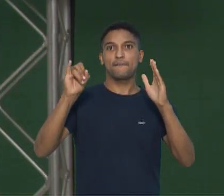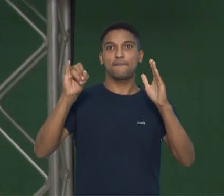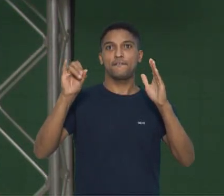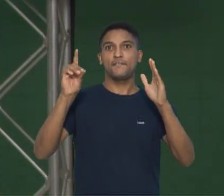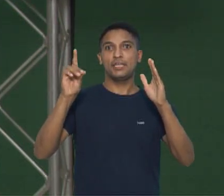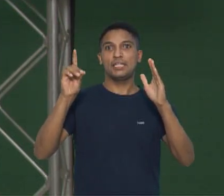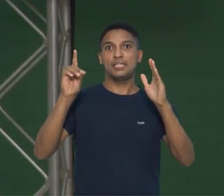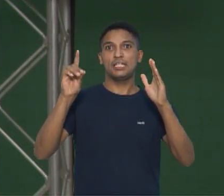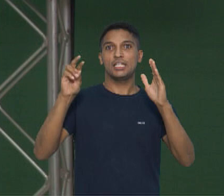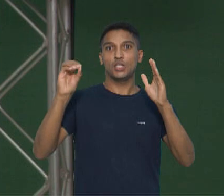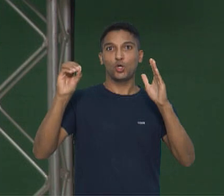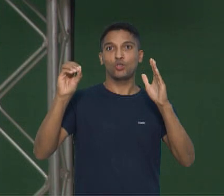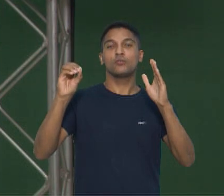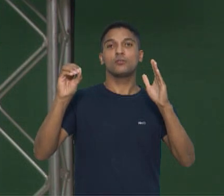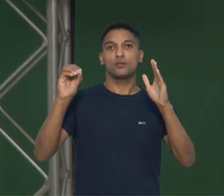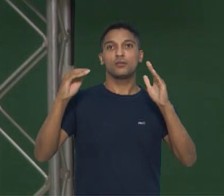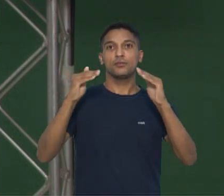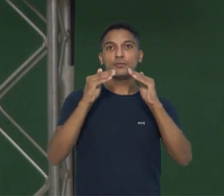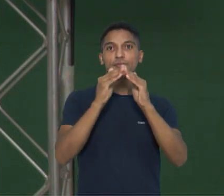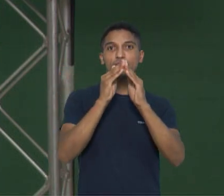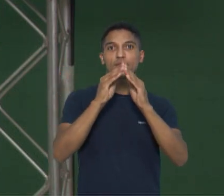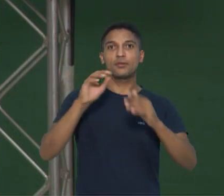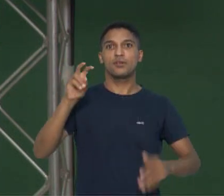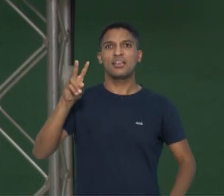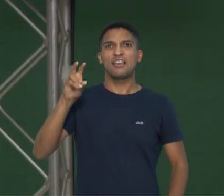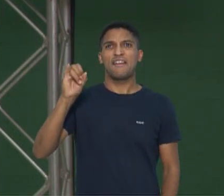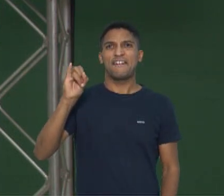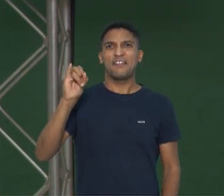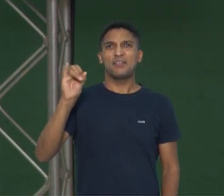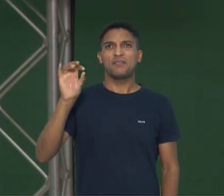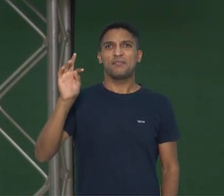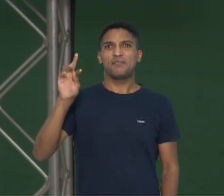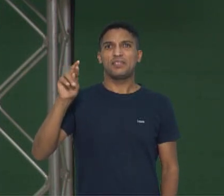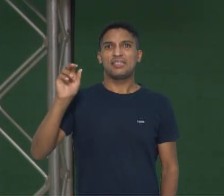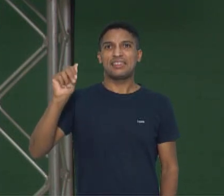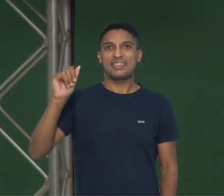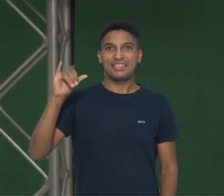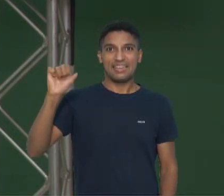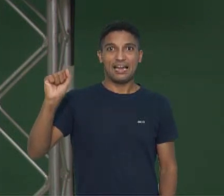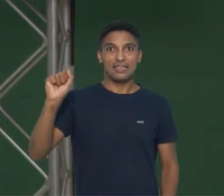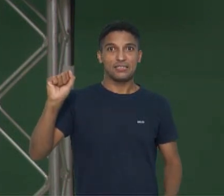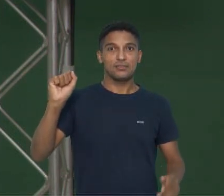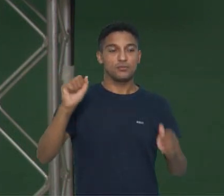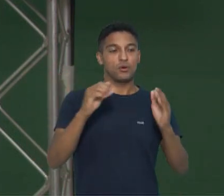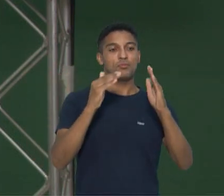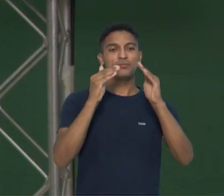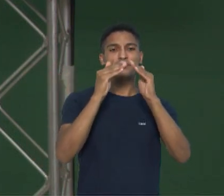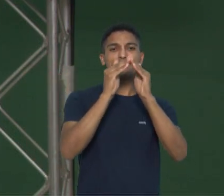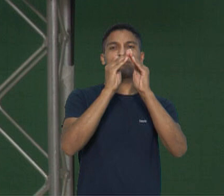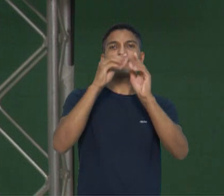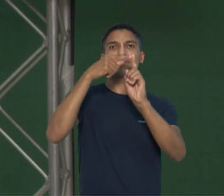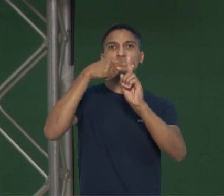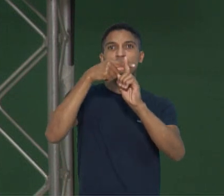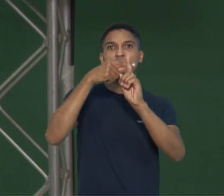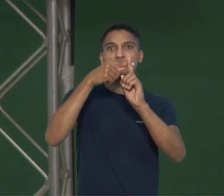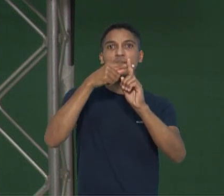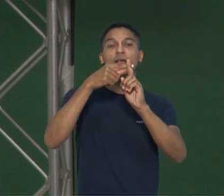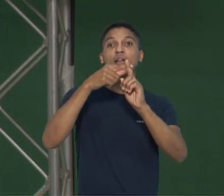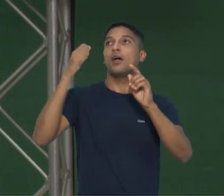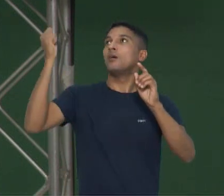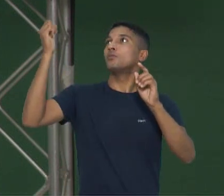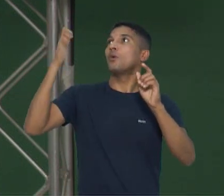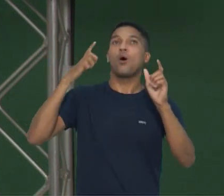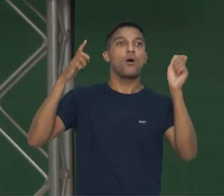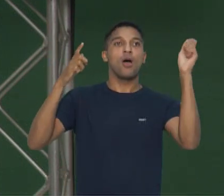na fé católica também, além de entrar a luminosidade, né, dentro das igrejas, além disso, também